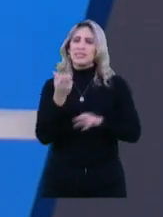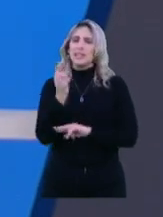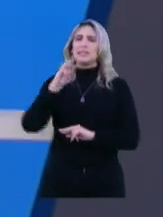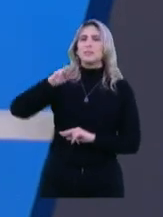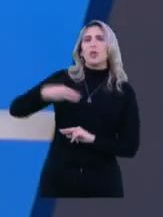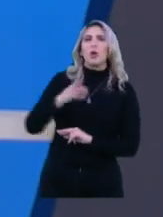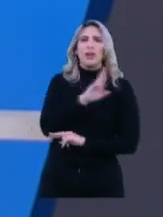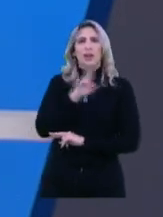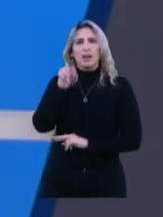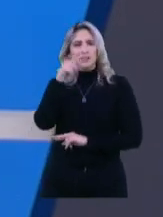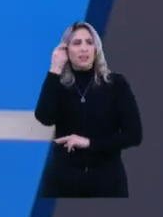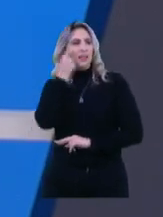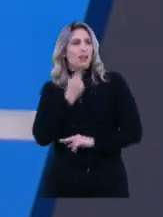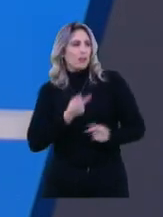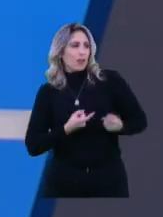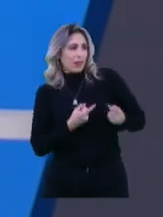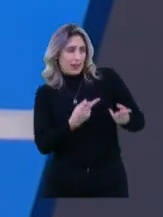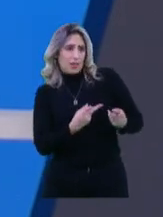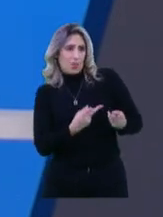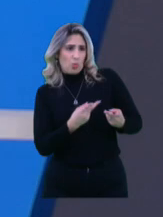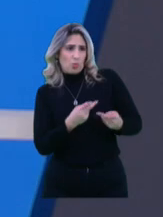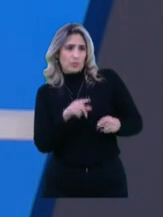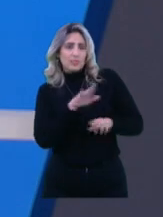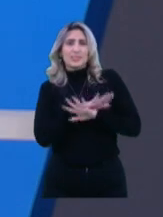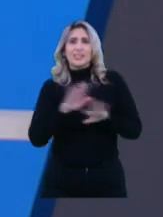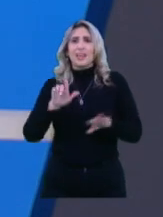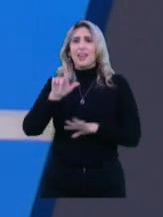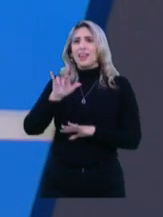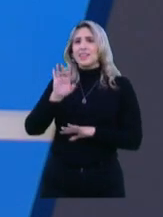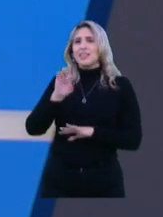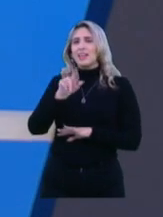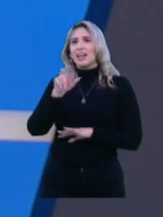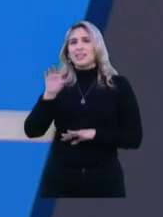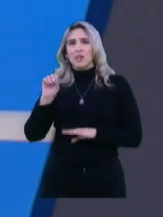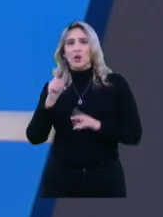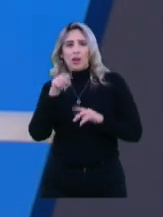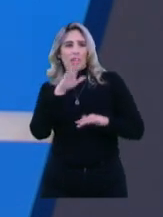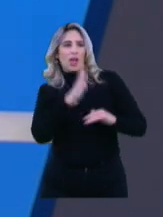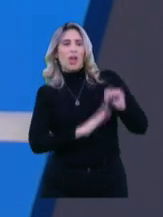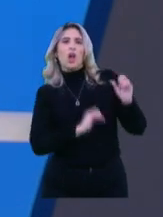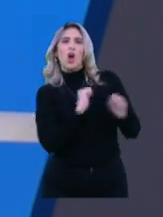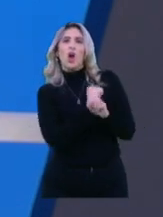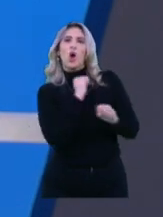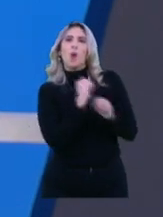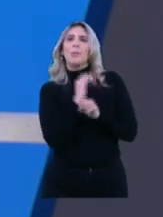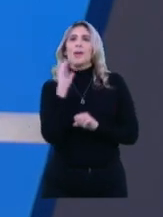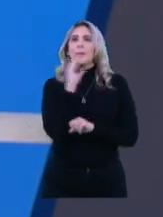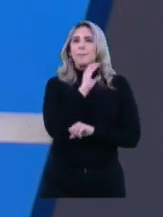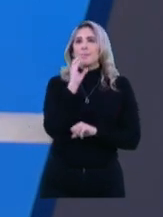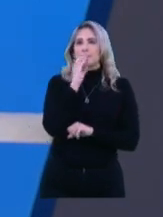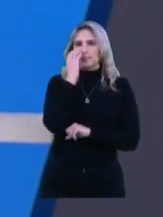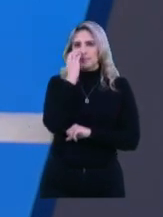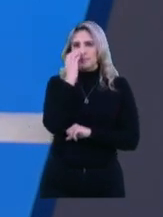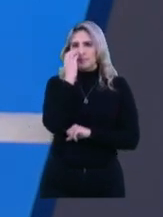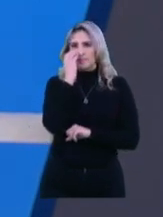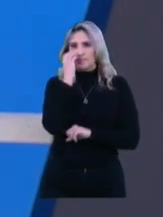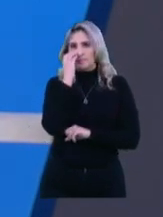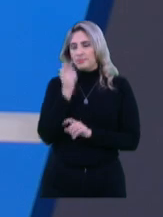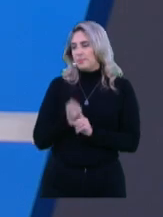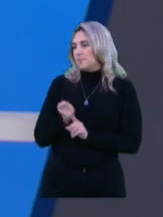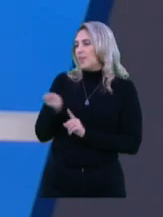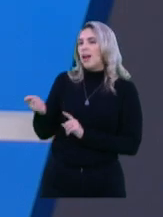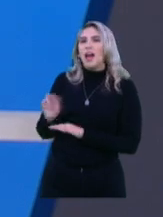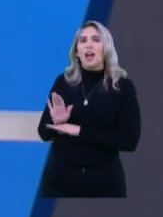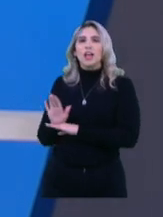reais que o Ricardo Nunes gastou em obras sem licitação as chamadas obras emergenciais favorecendo comadre em 50